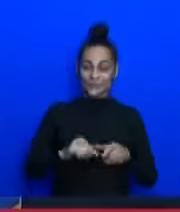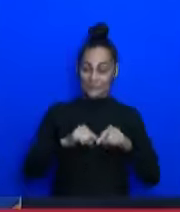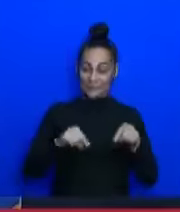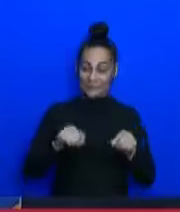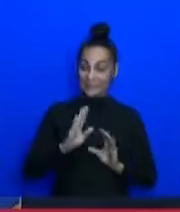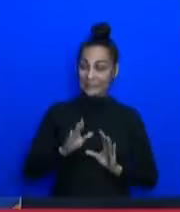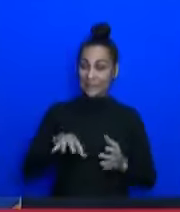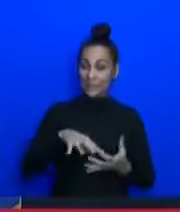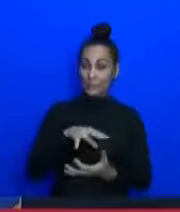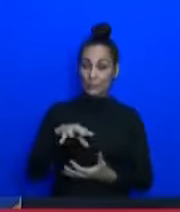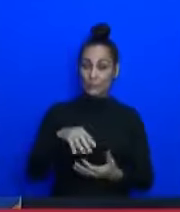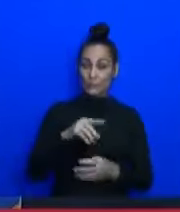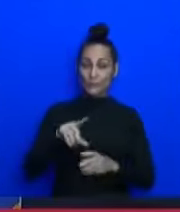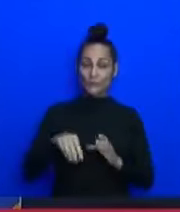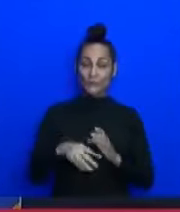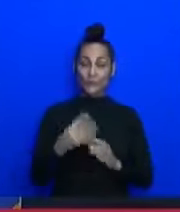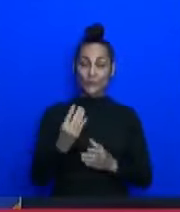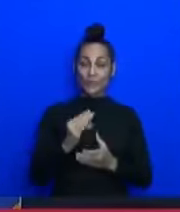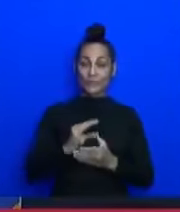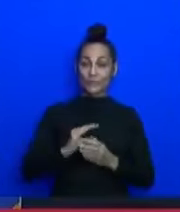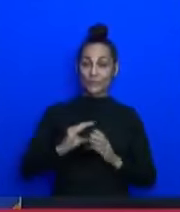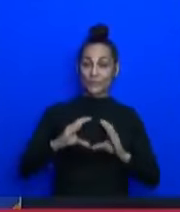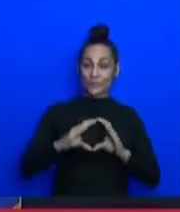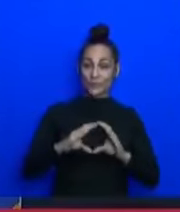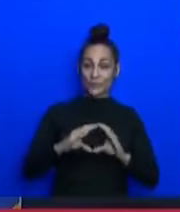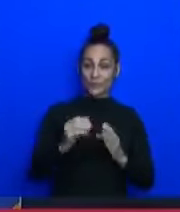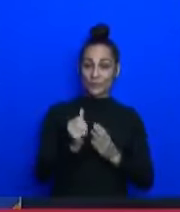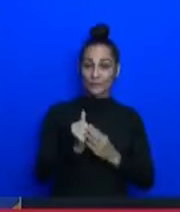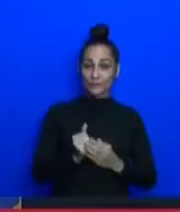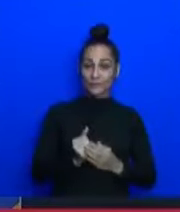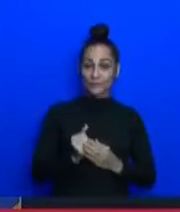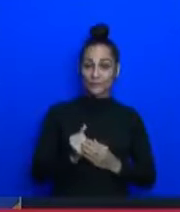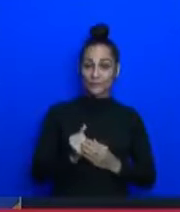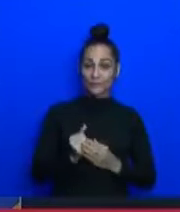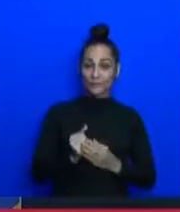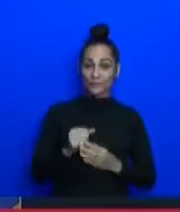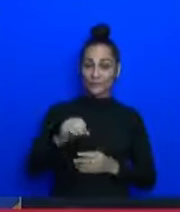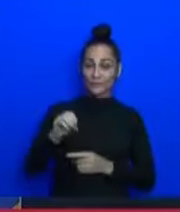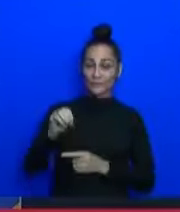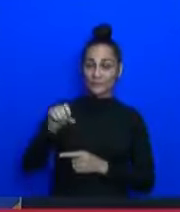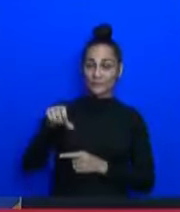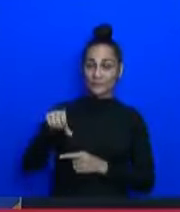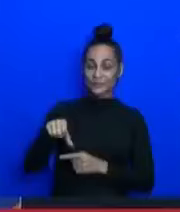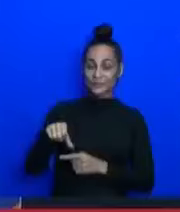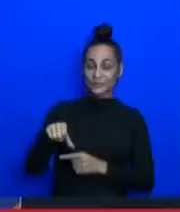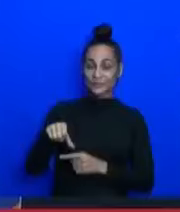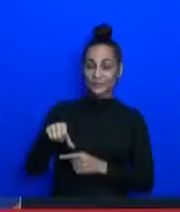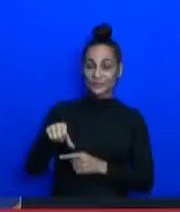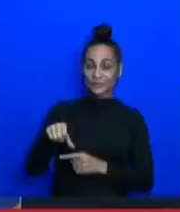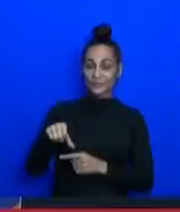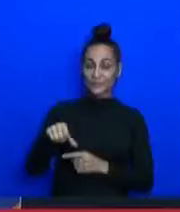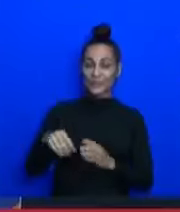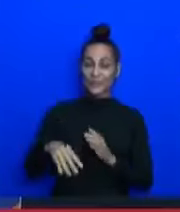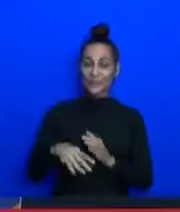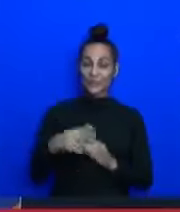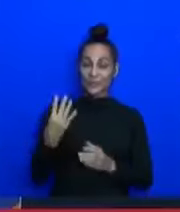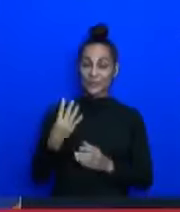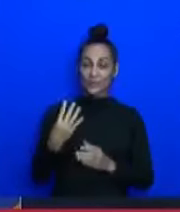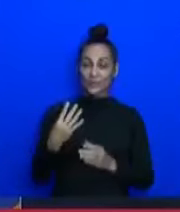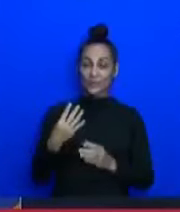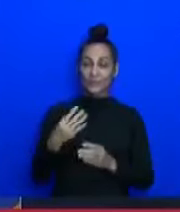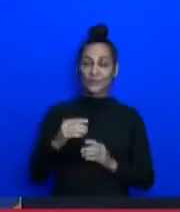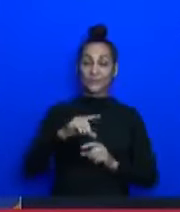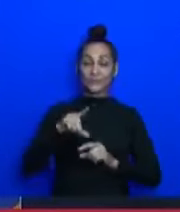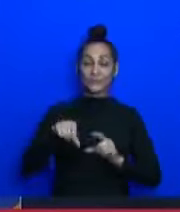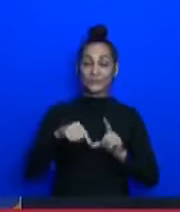já foram. Globo girando para o sorteio da quarta dezena. Globo selecionou a bola de número 09. 09 é a quarta